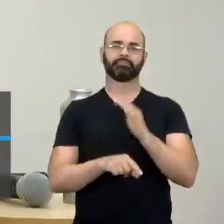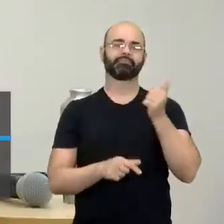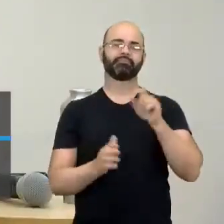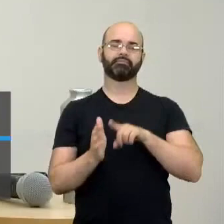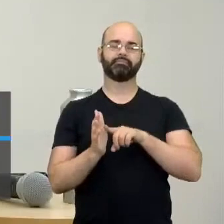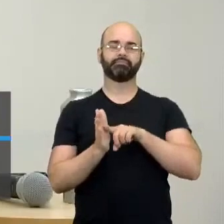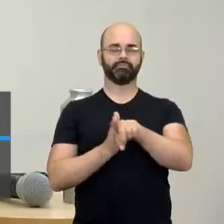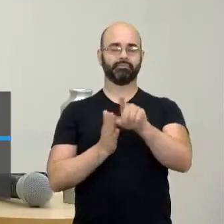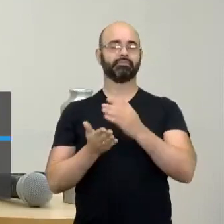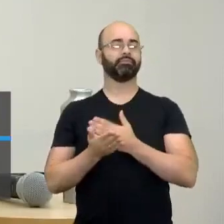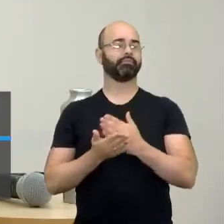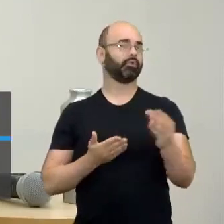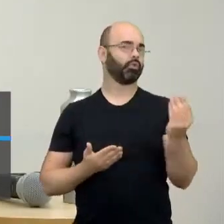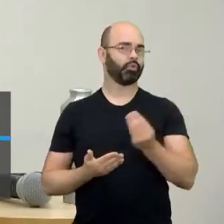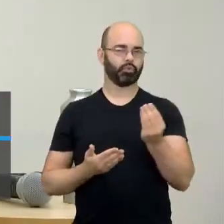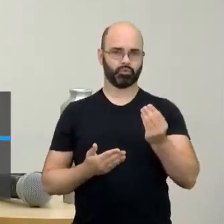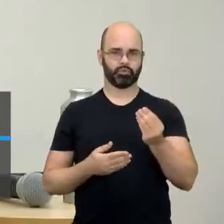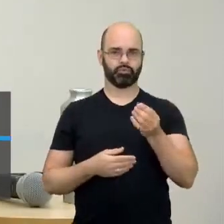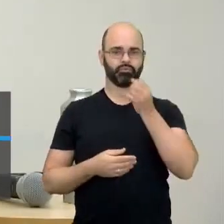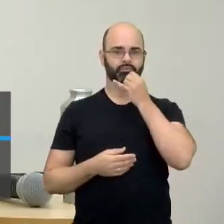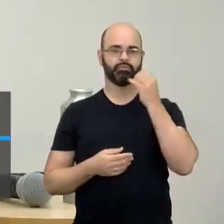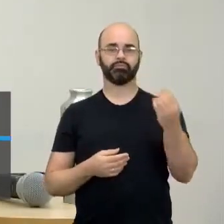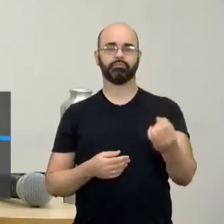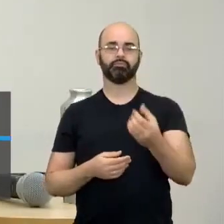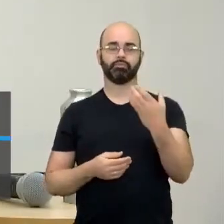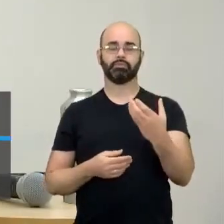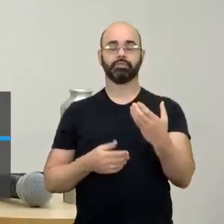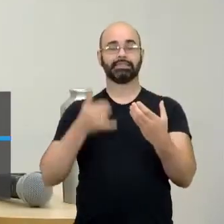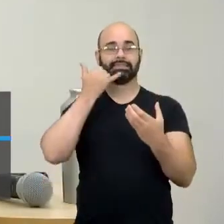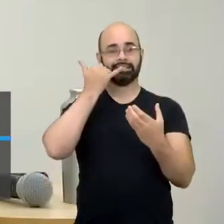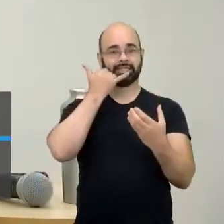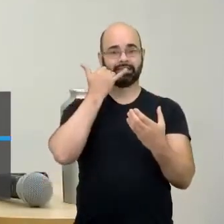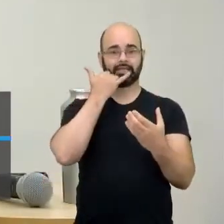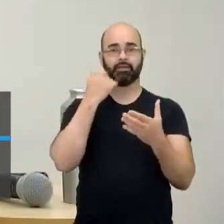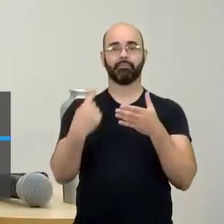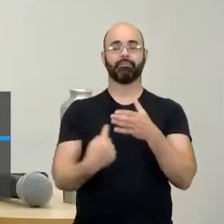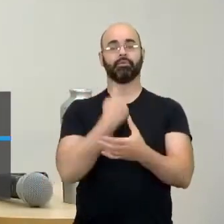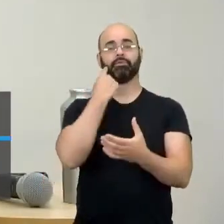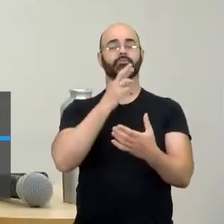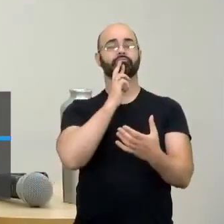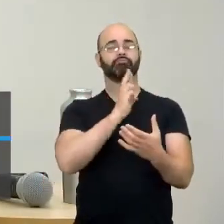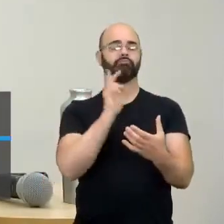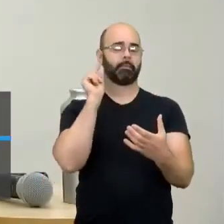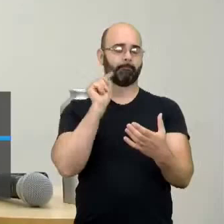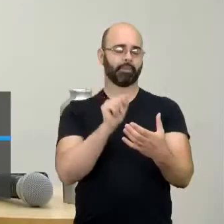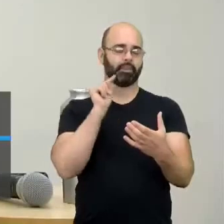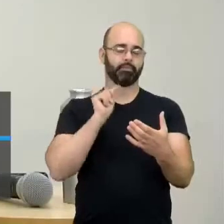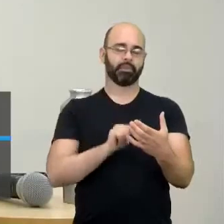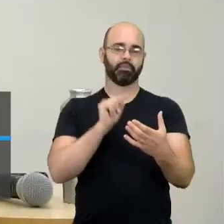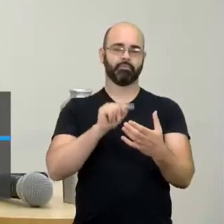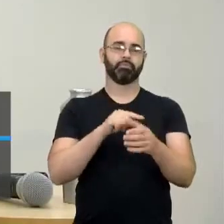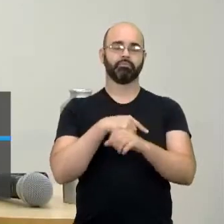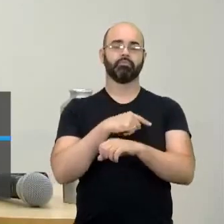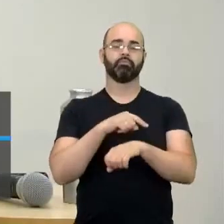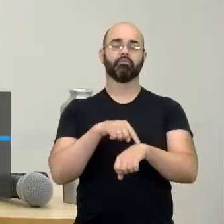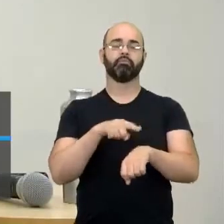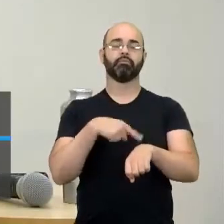é aquele momento que aparece aí na telinha do celular de vocês, aquele reloginho e